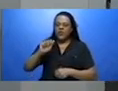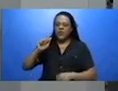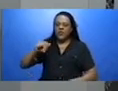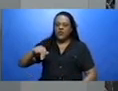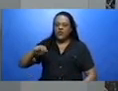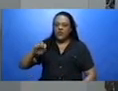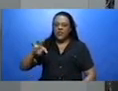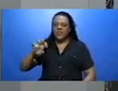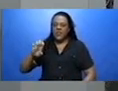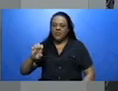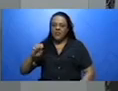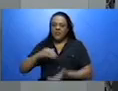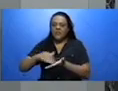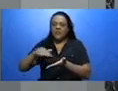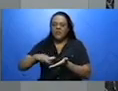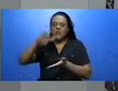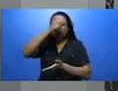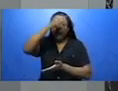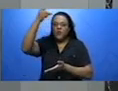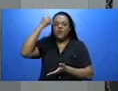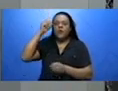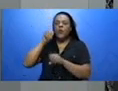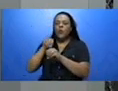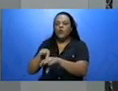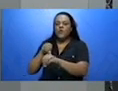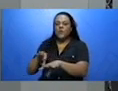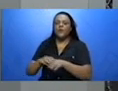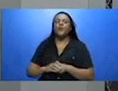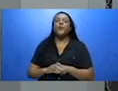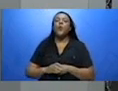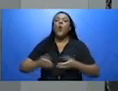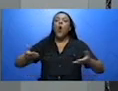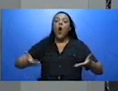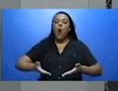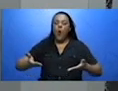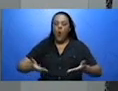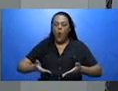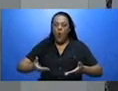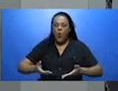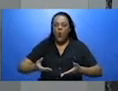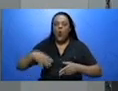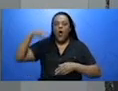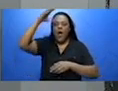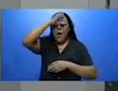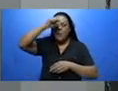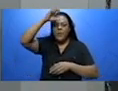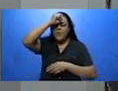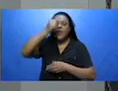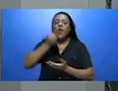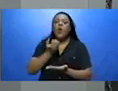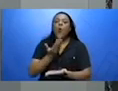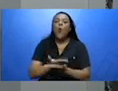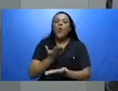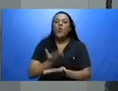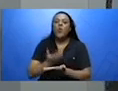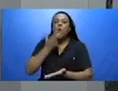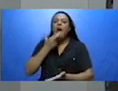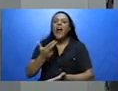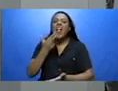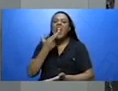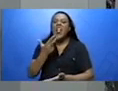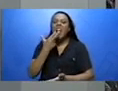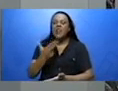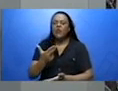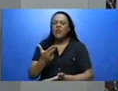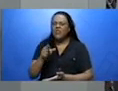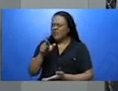Educação. Hoje nós vamos trabalhar com a parte do estudo da língua. E não é